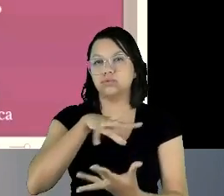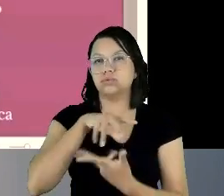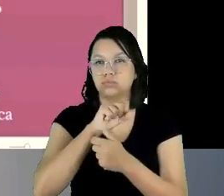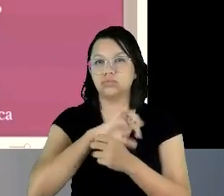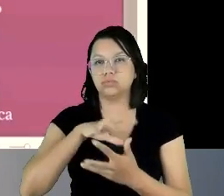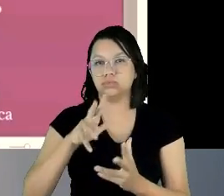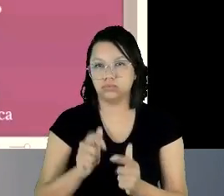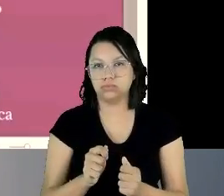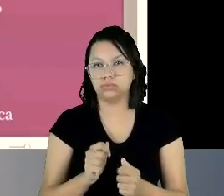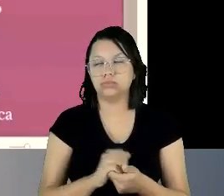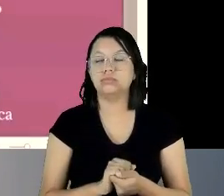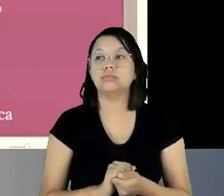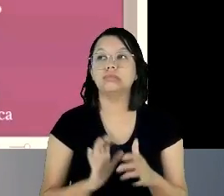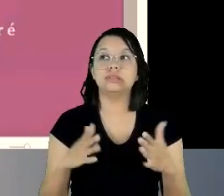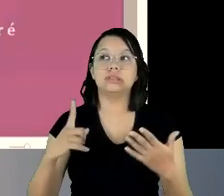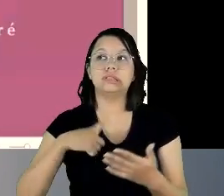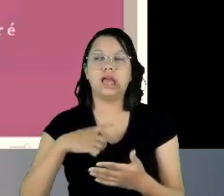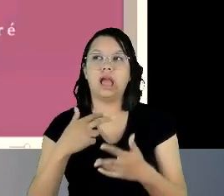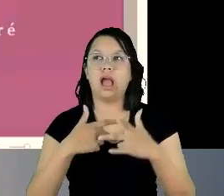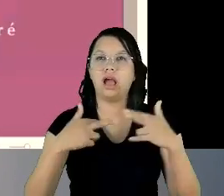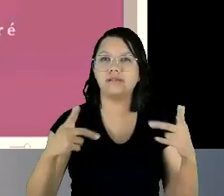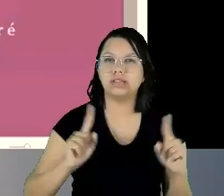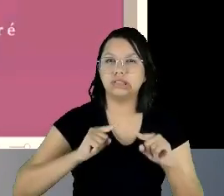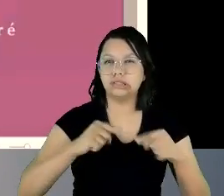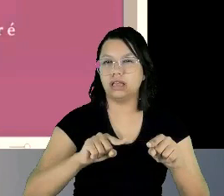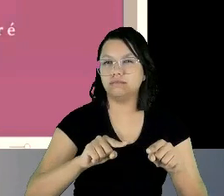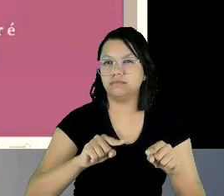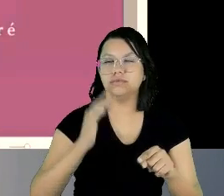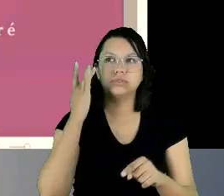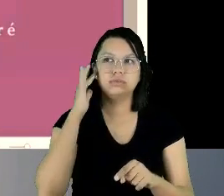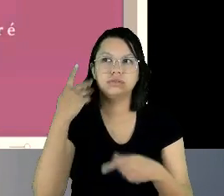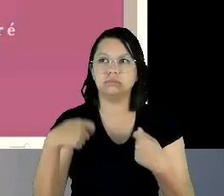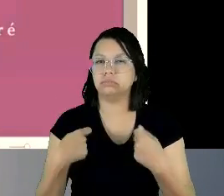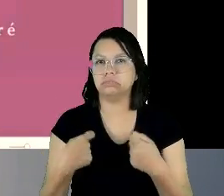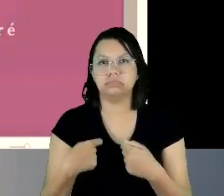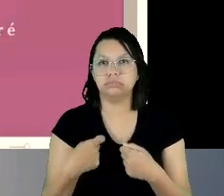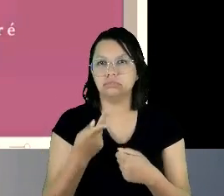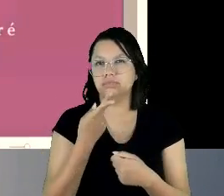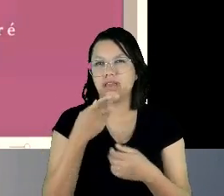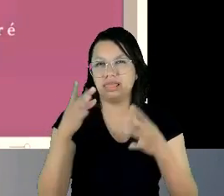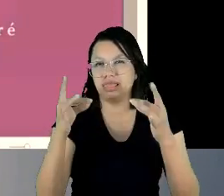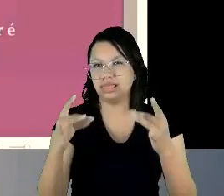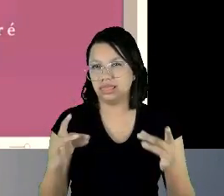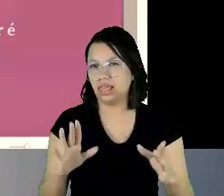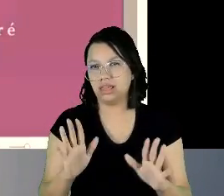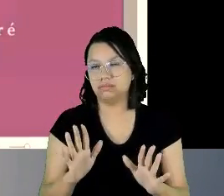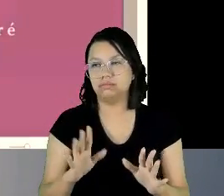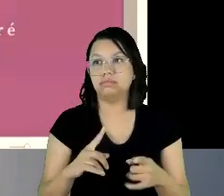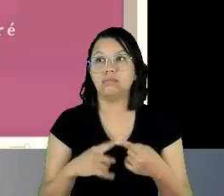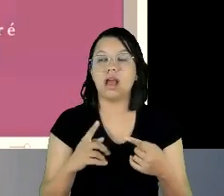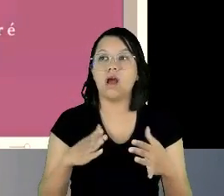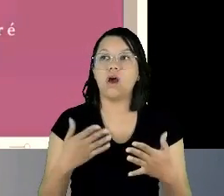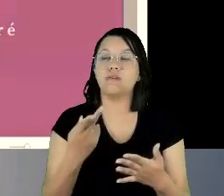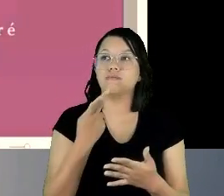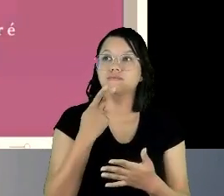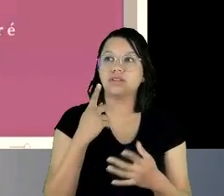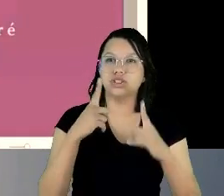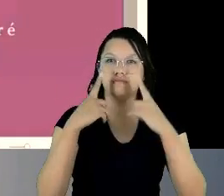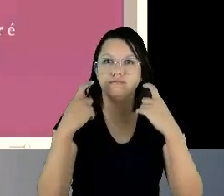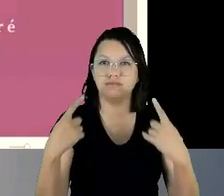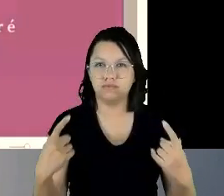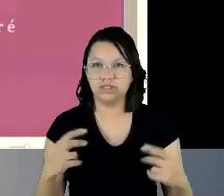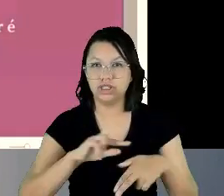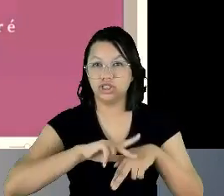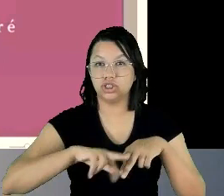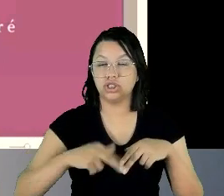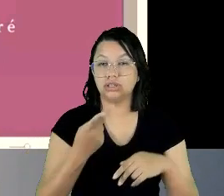todo. Então, a gente tem uma série de desafios, eu acho que eu não preciso entrar tão em detalhes, mas quando a gente fala de violência de